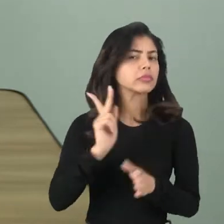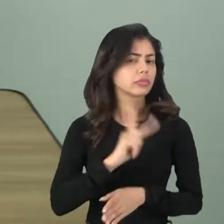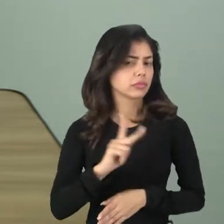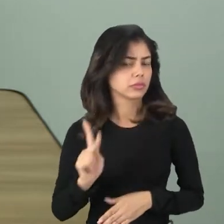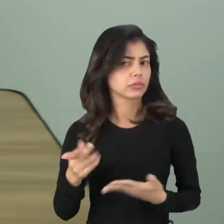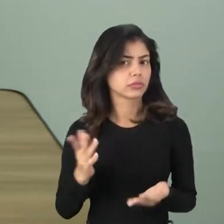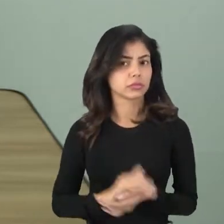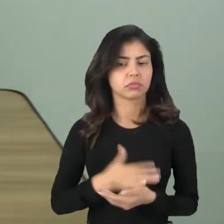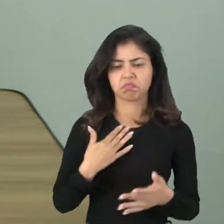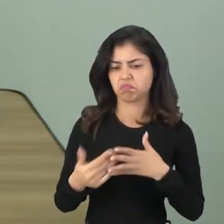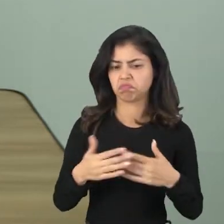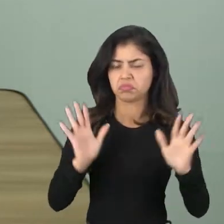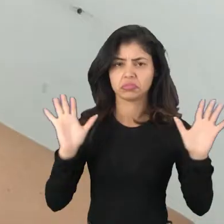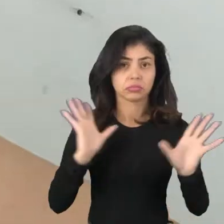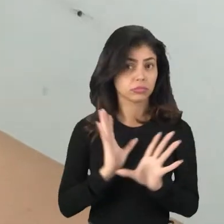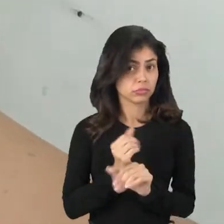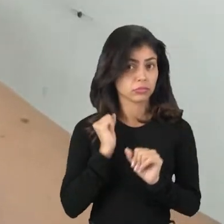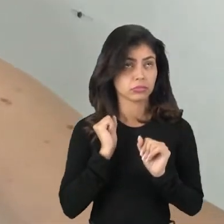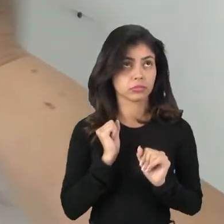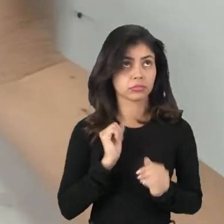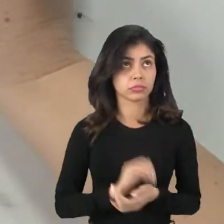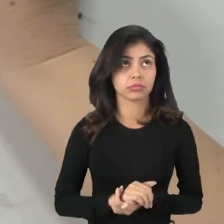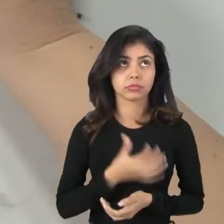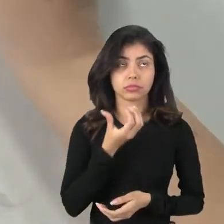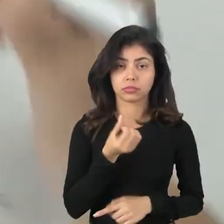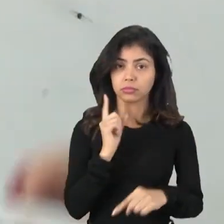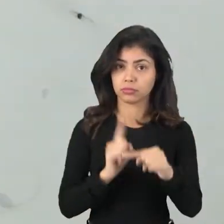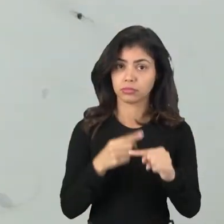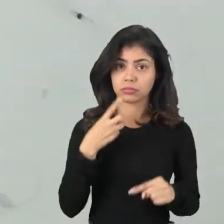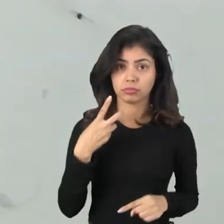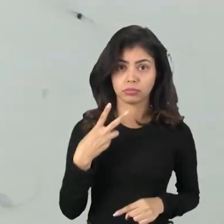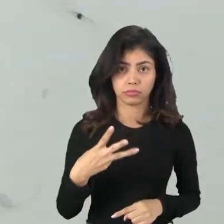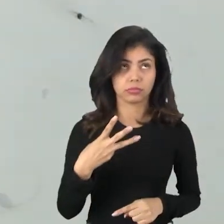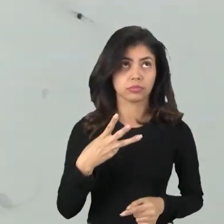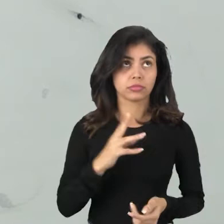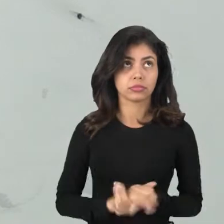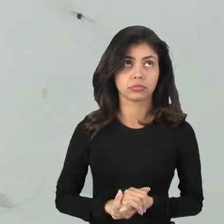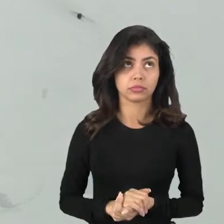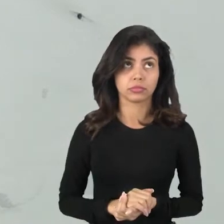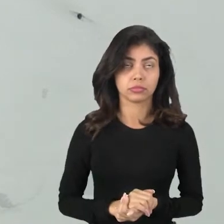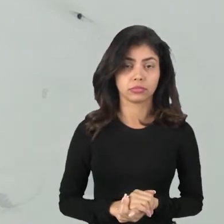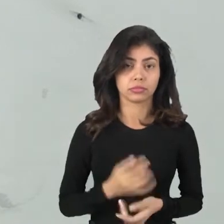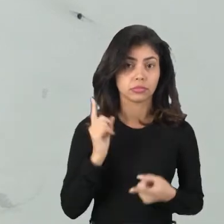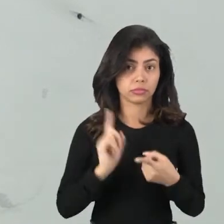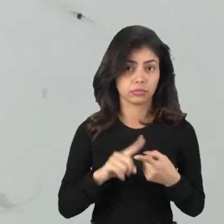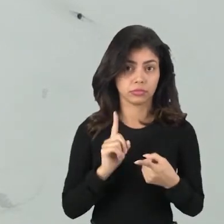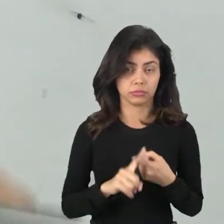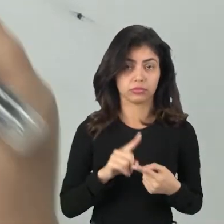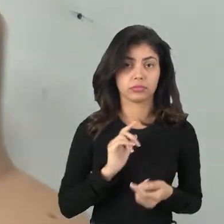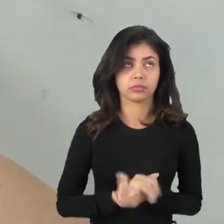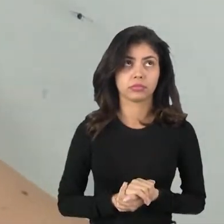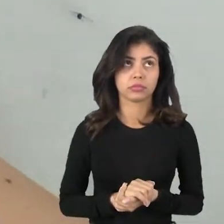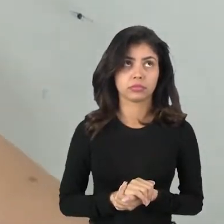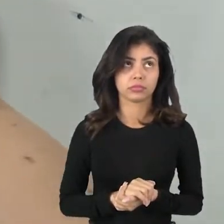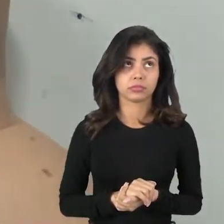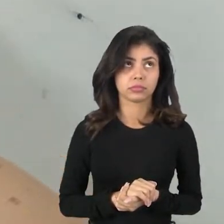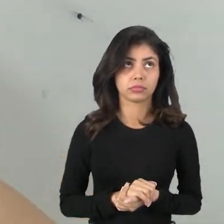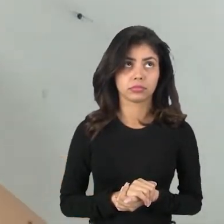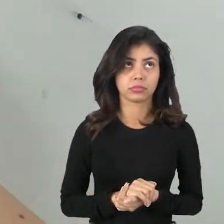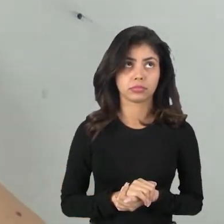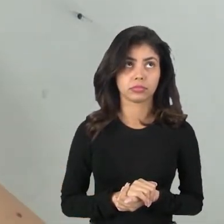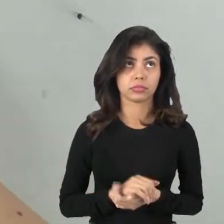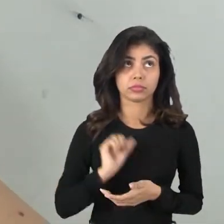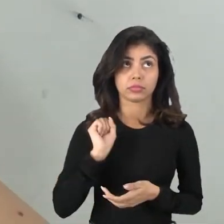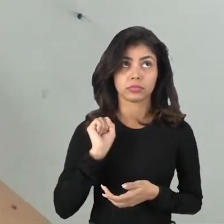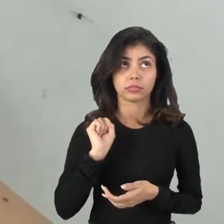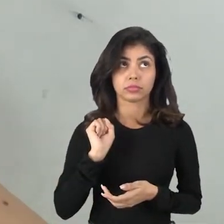professora tanto faz eu pegar 16 mais 76 mais três primeiros né fazer